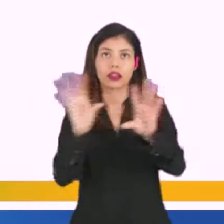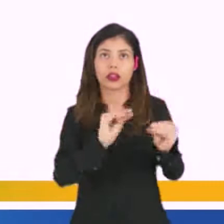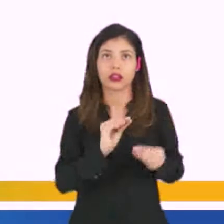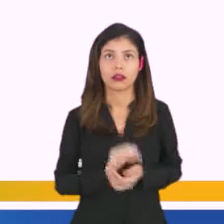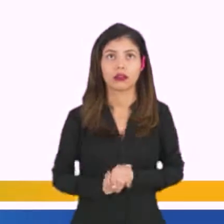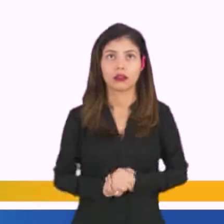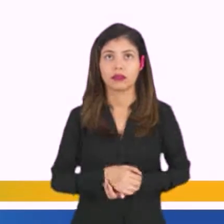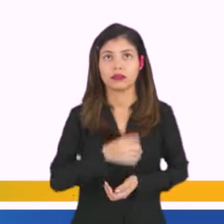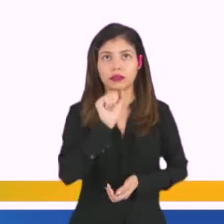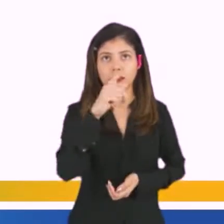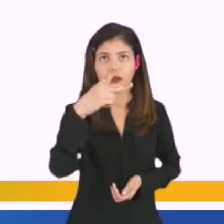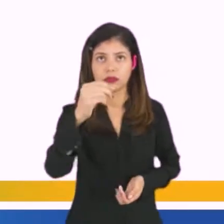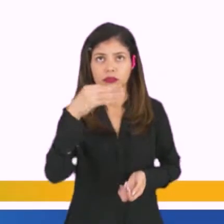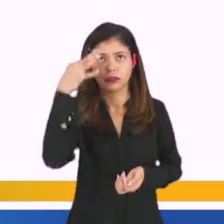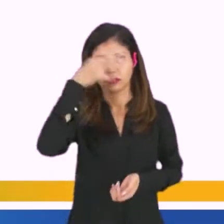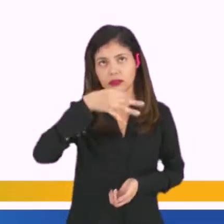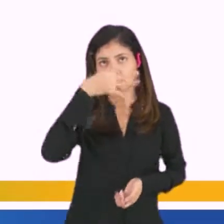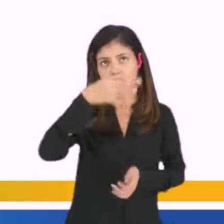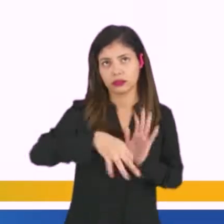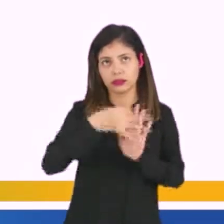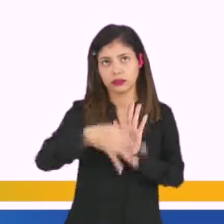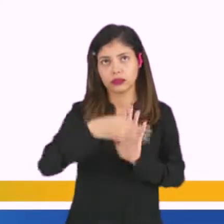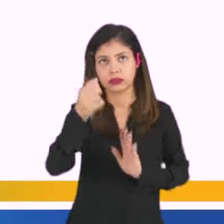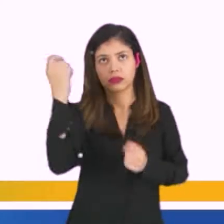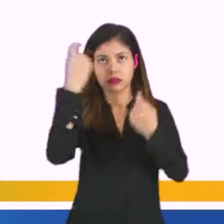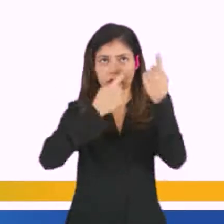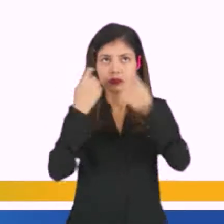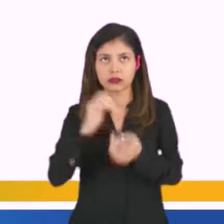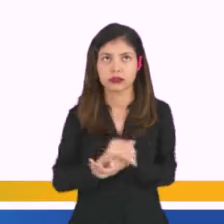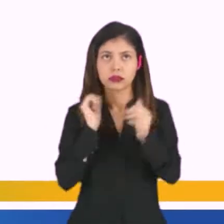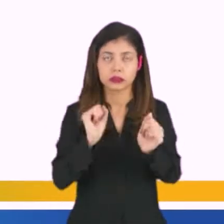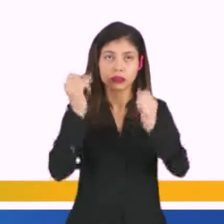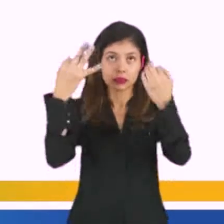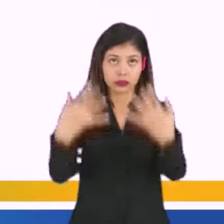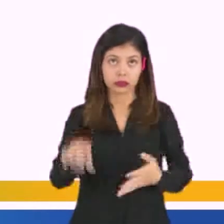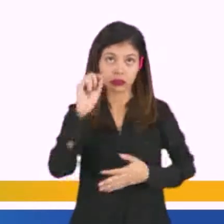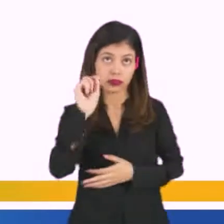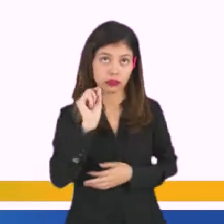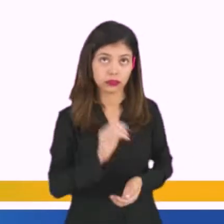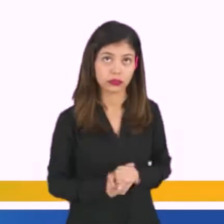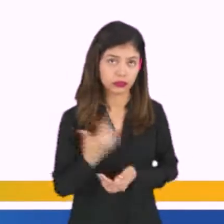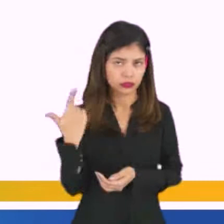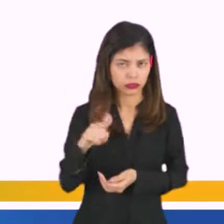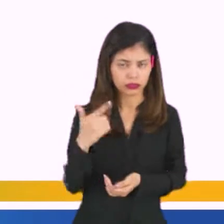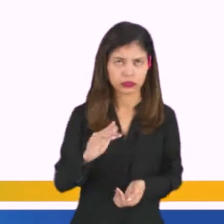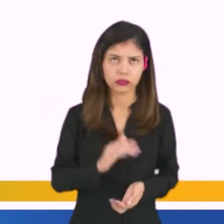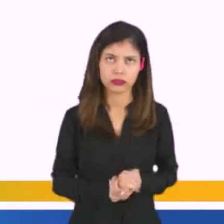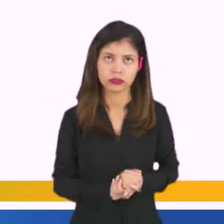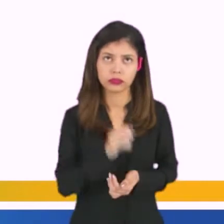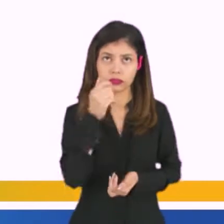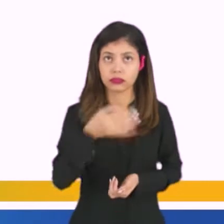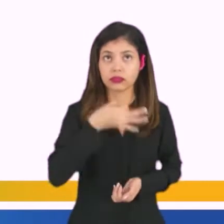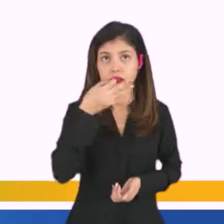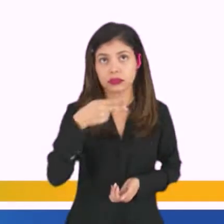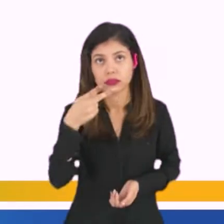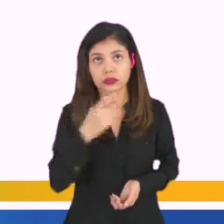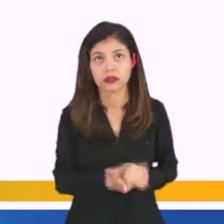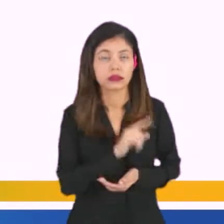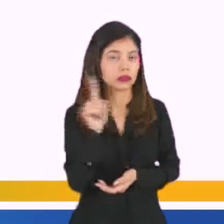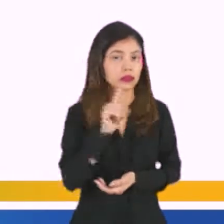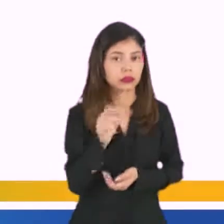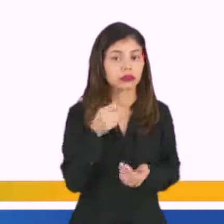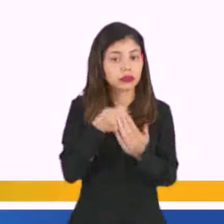da qual o apelo à autoridade se expressa. Pode-se dizer que, sem ele, o apelo não